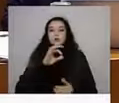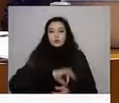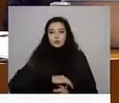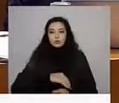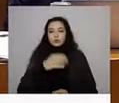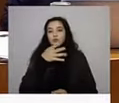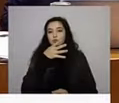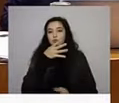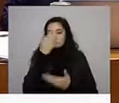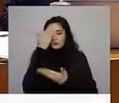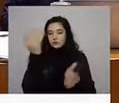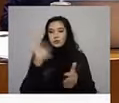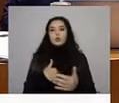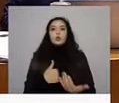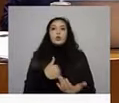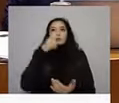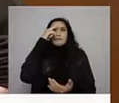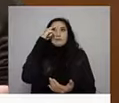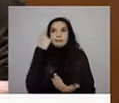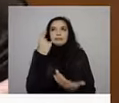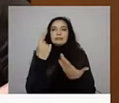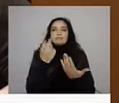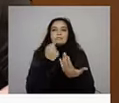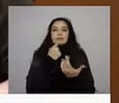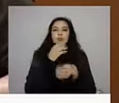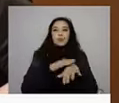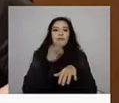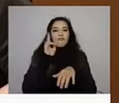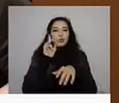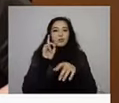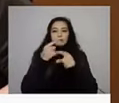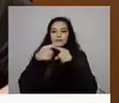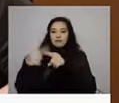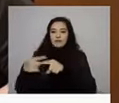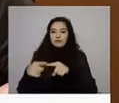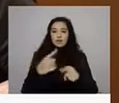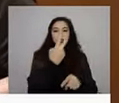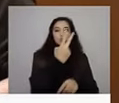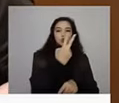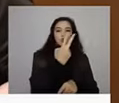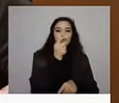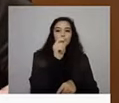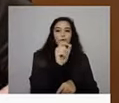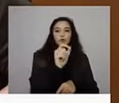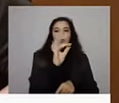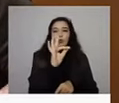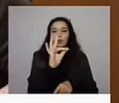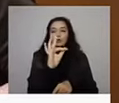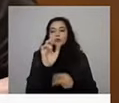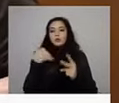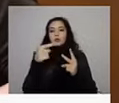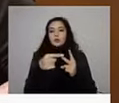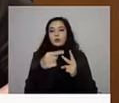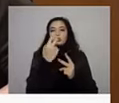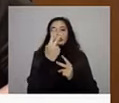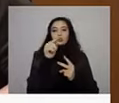porque eu tive alguma dificuldade em compreender aqui, porque o valor não é o mesmo ao longo dos anos. São 2,4 milhões em 2023, 2,1 milhões em 2024